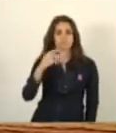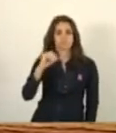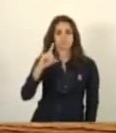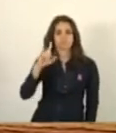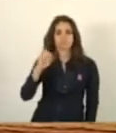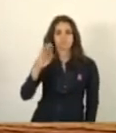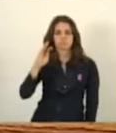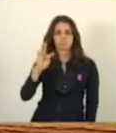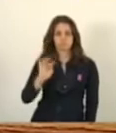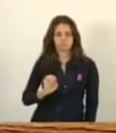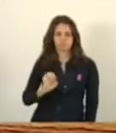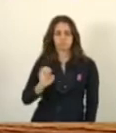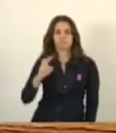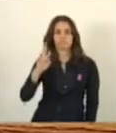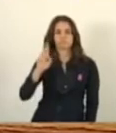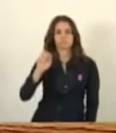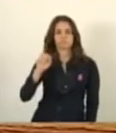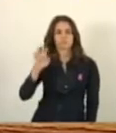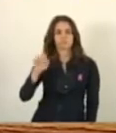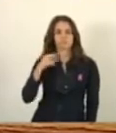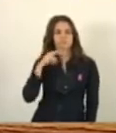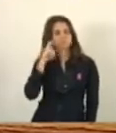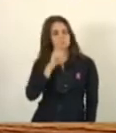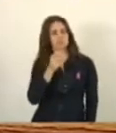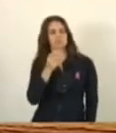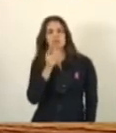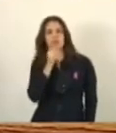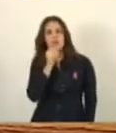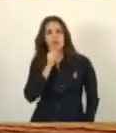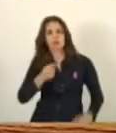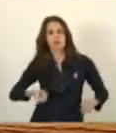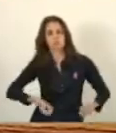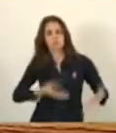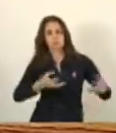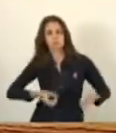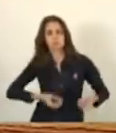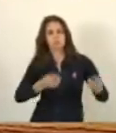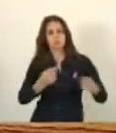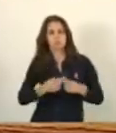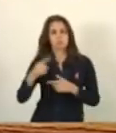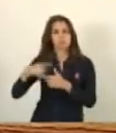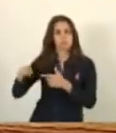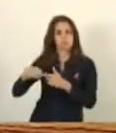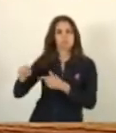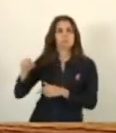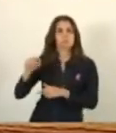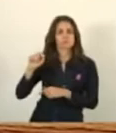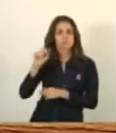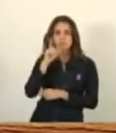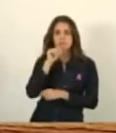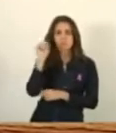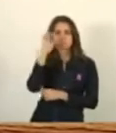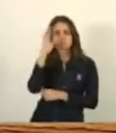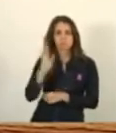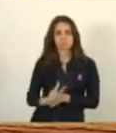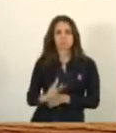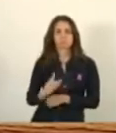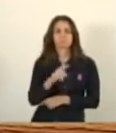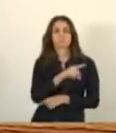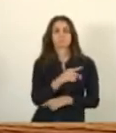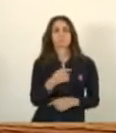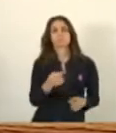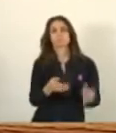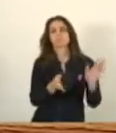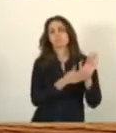Policati Ramos. De tanto ver o desperdício de água, mesmo com a crise hídrica que o país atravessa, ele oferece